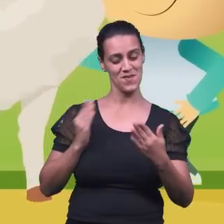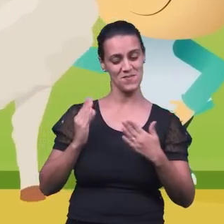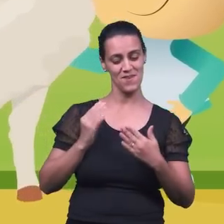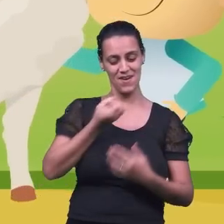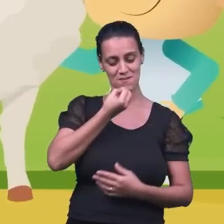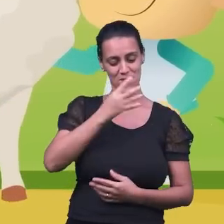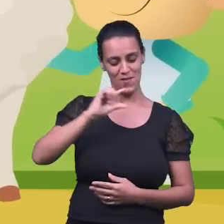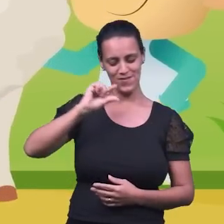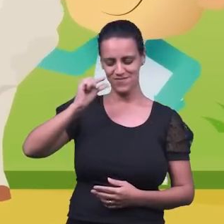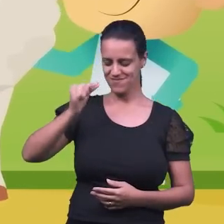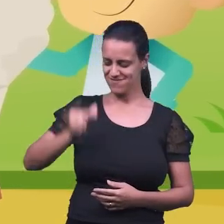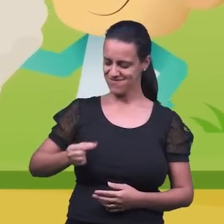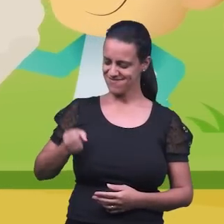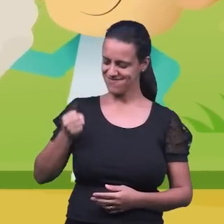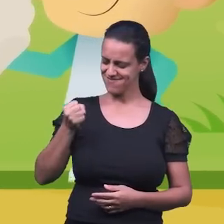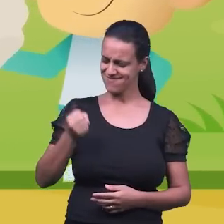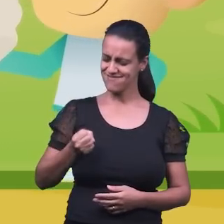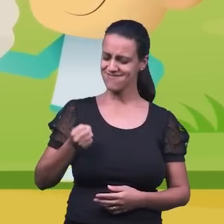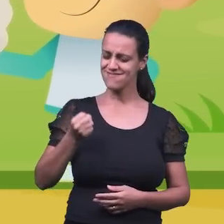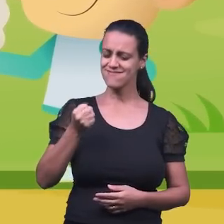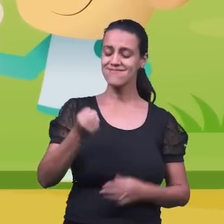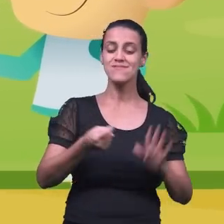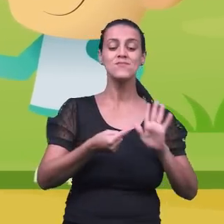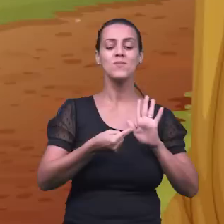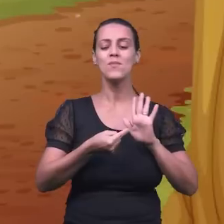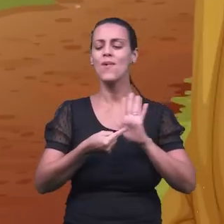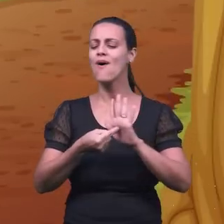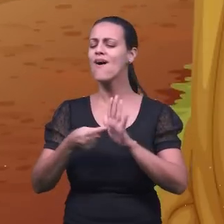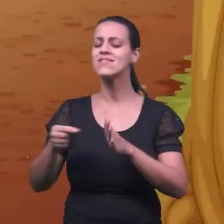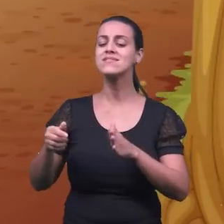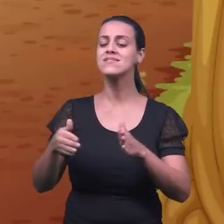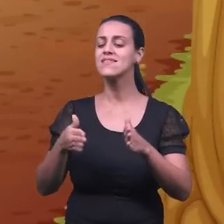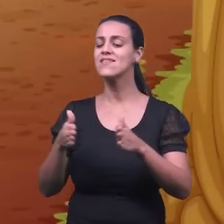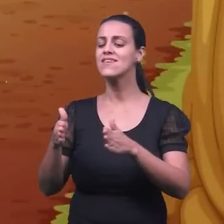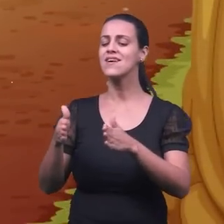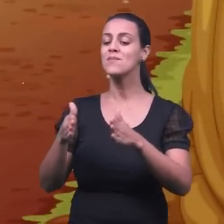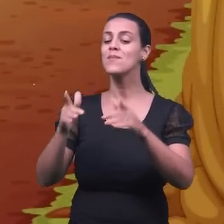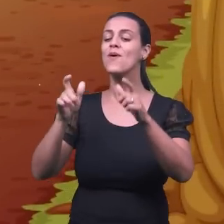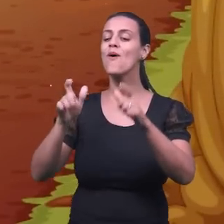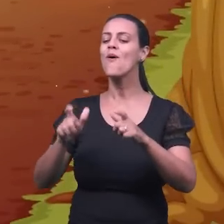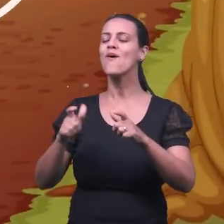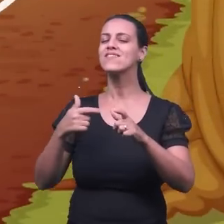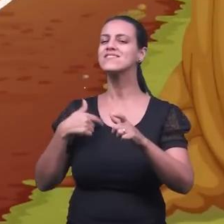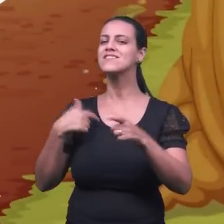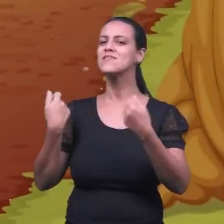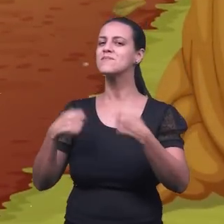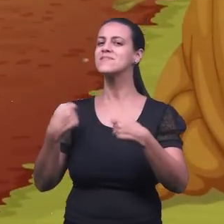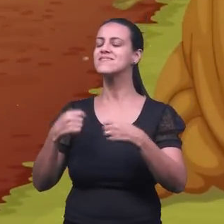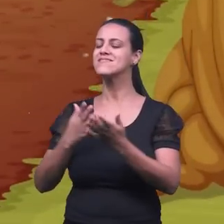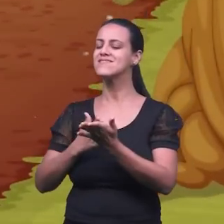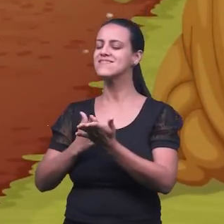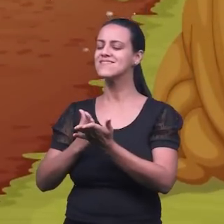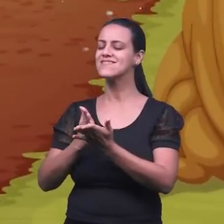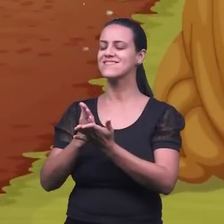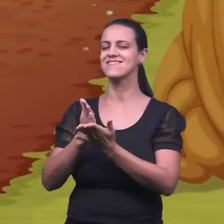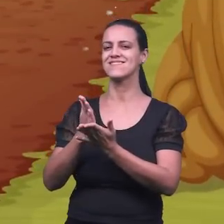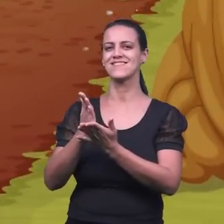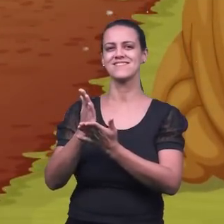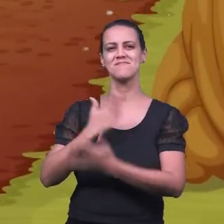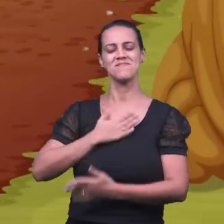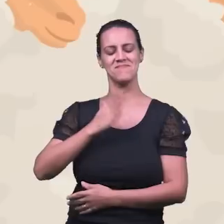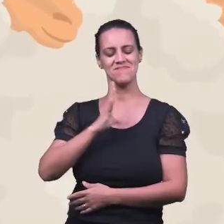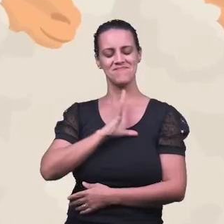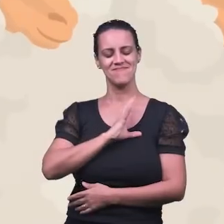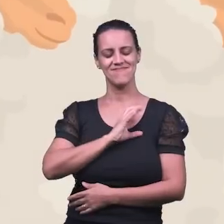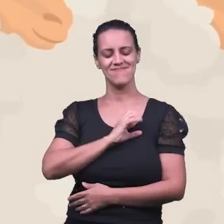é meu bom pastor, me mostra o caminho em que devo